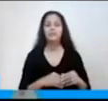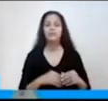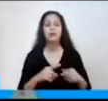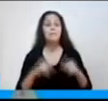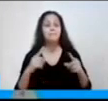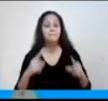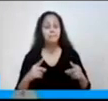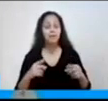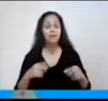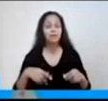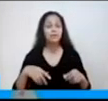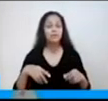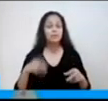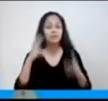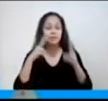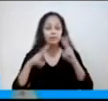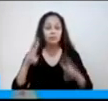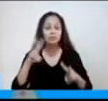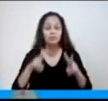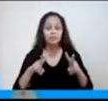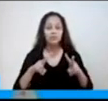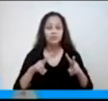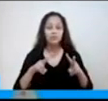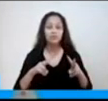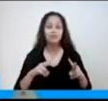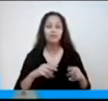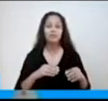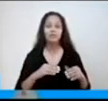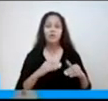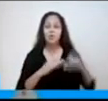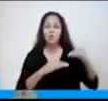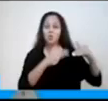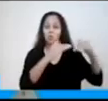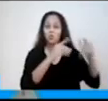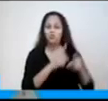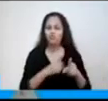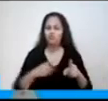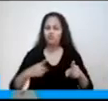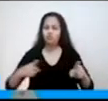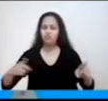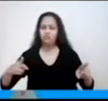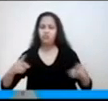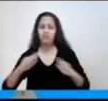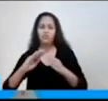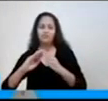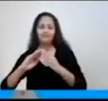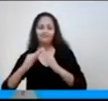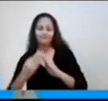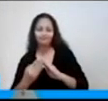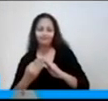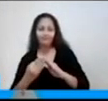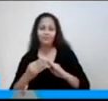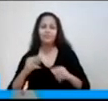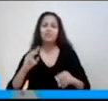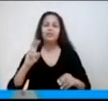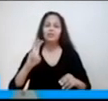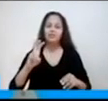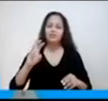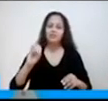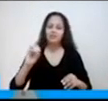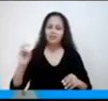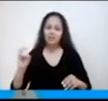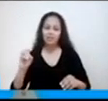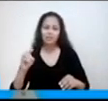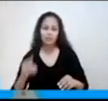entanto, observou-se nas últimas décadas o crescimento das favelas nas cidades médias, né? Cidades aí com 500 mil